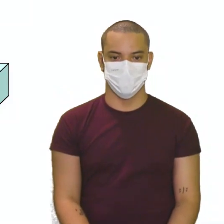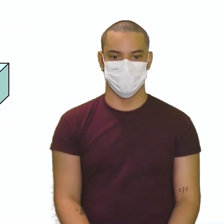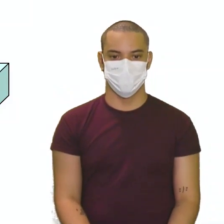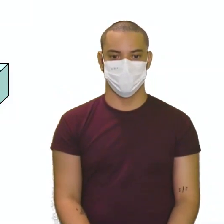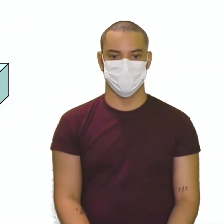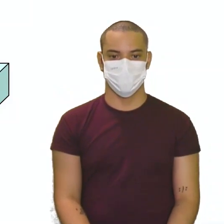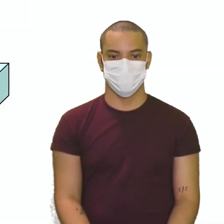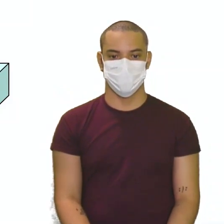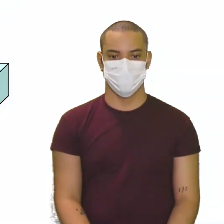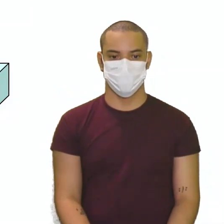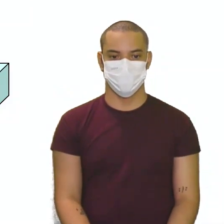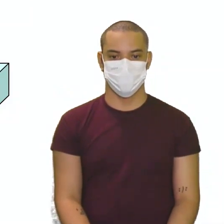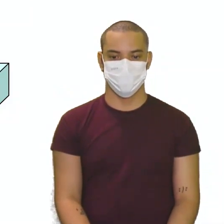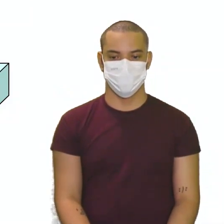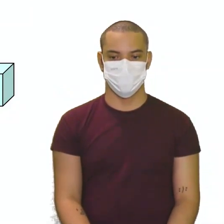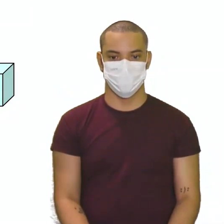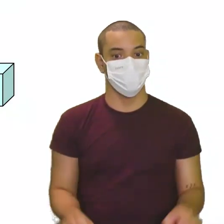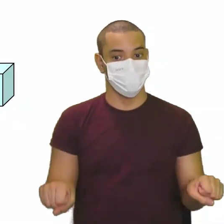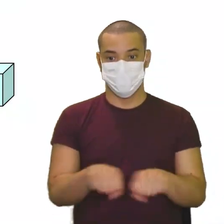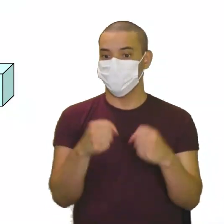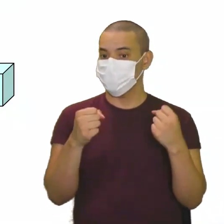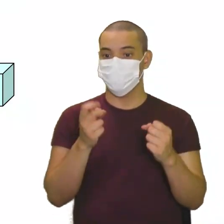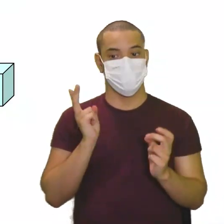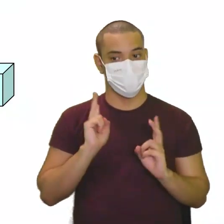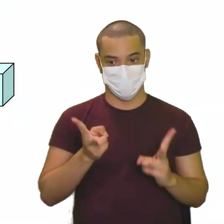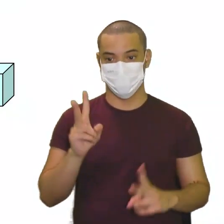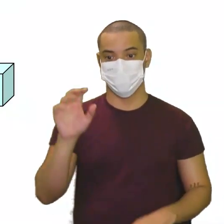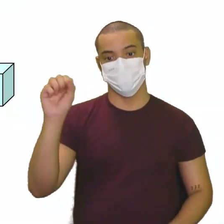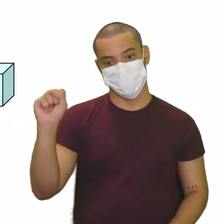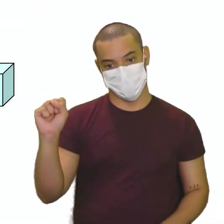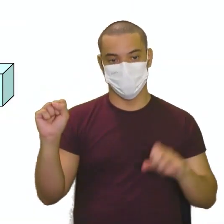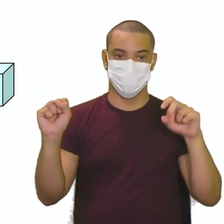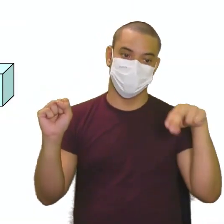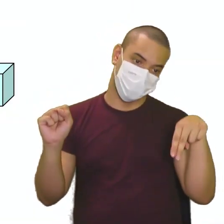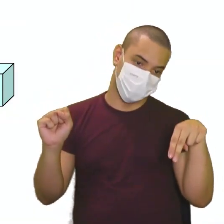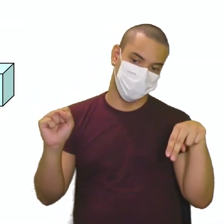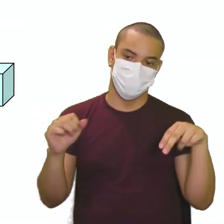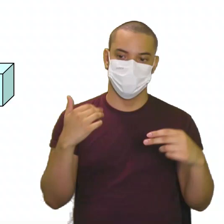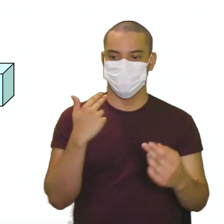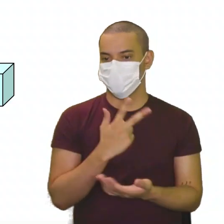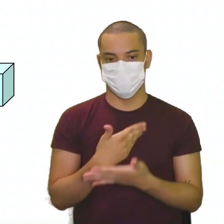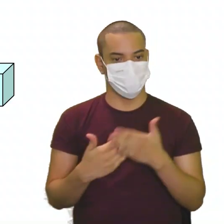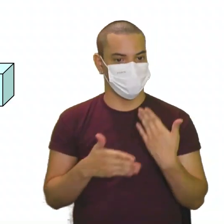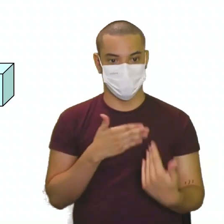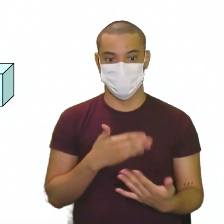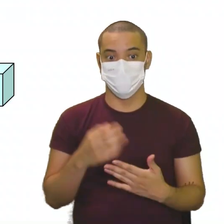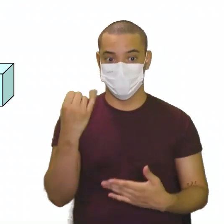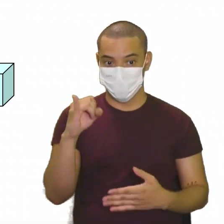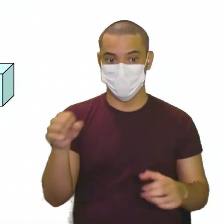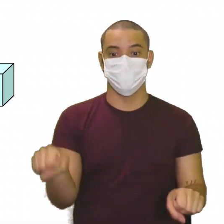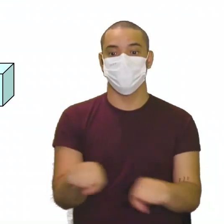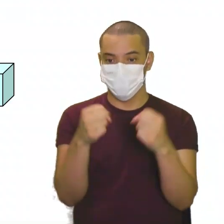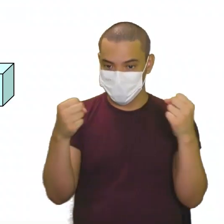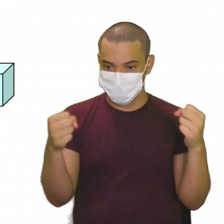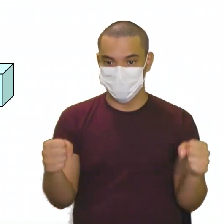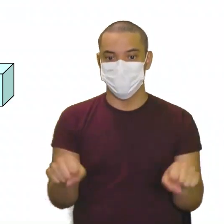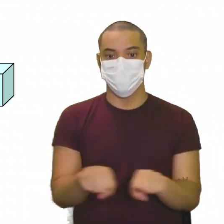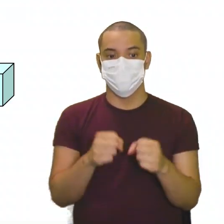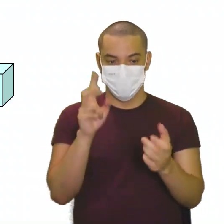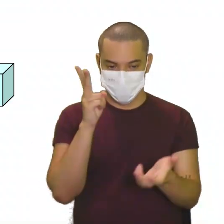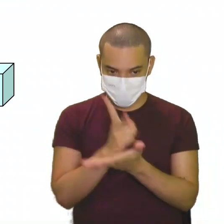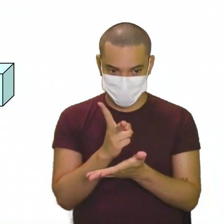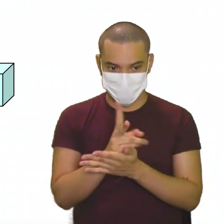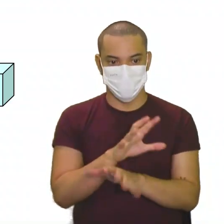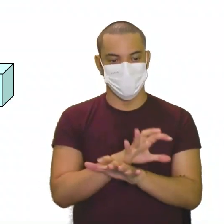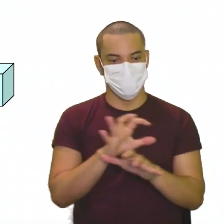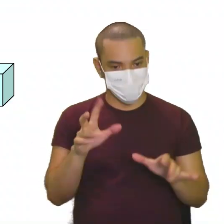quebrou cada um continua com dois povos se eu continuar quebrando esses mimos cada